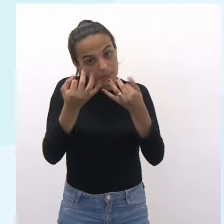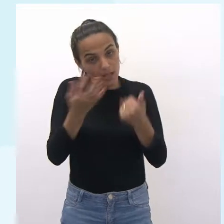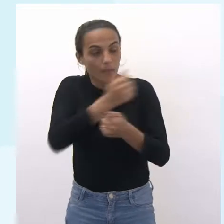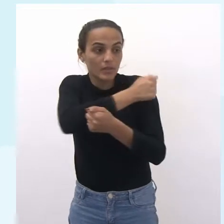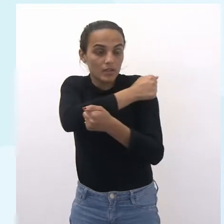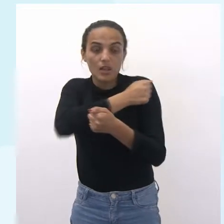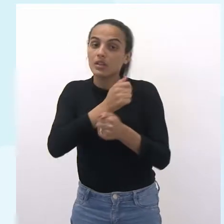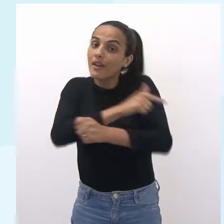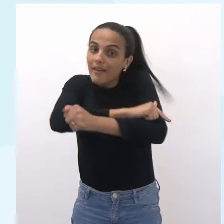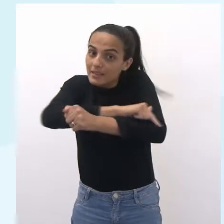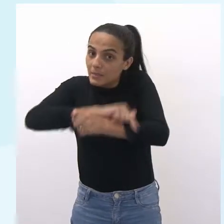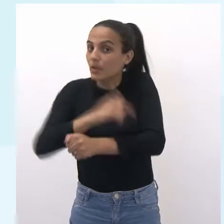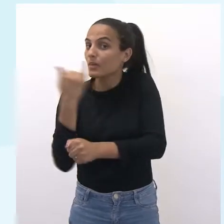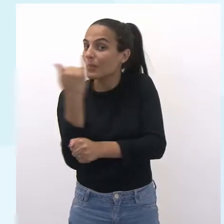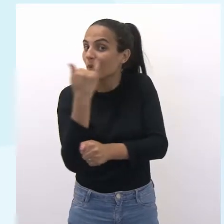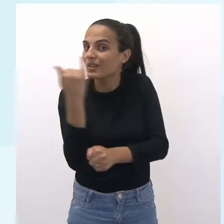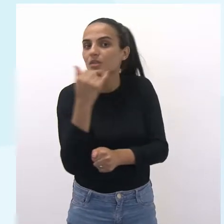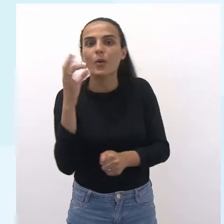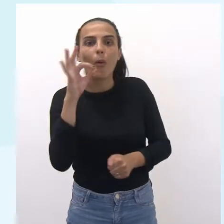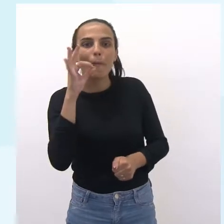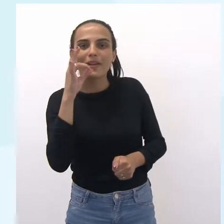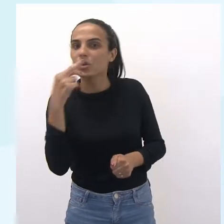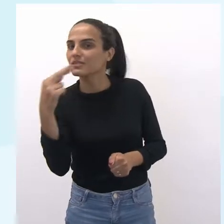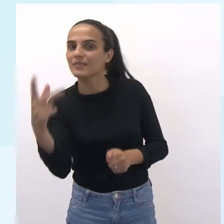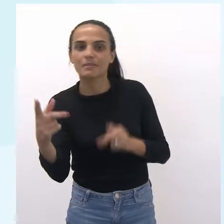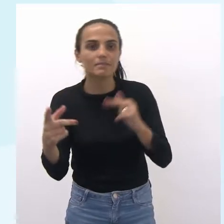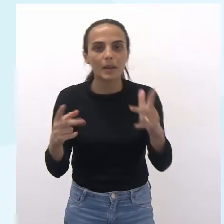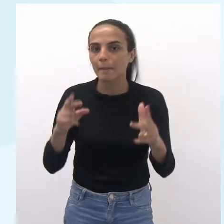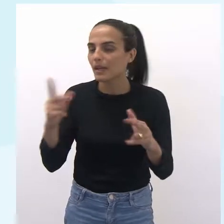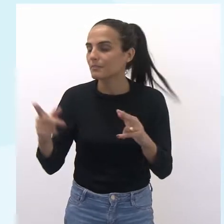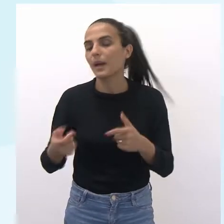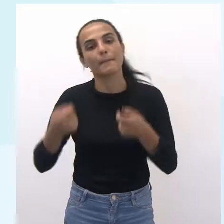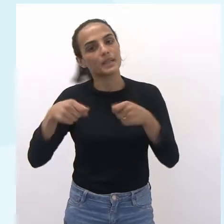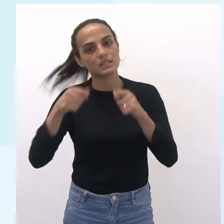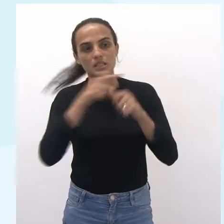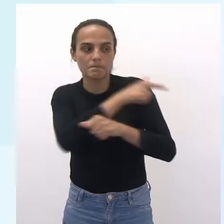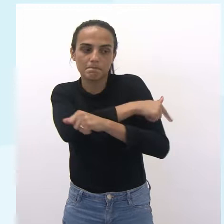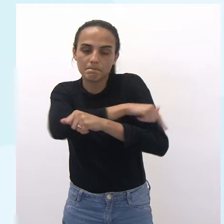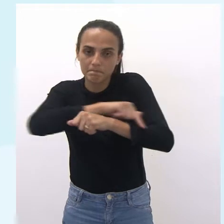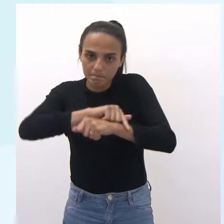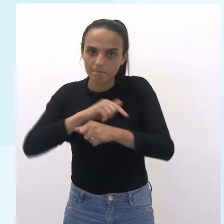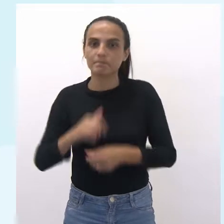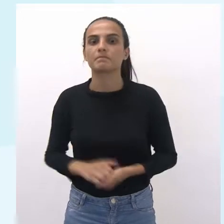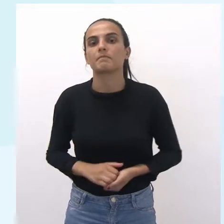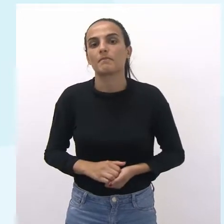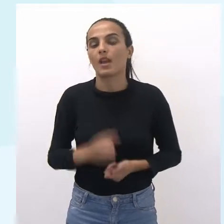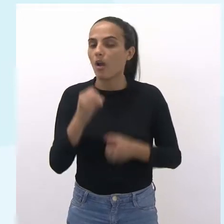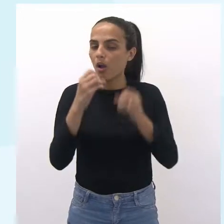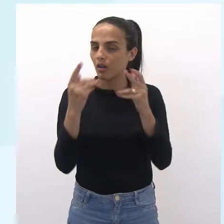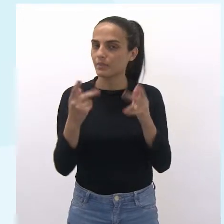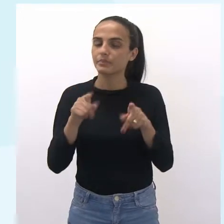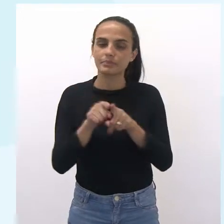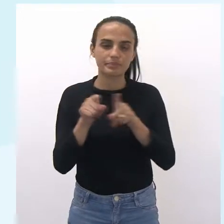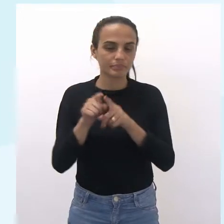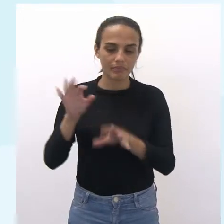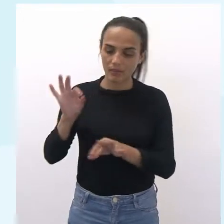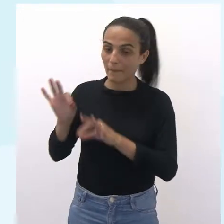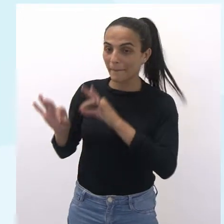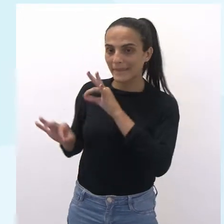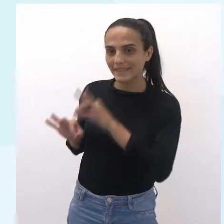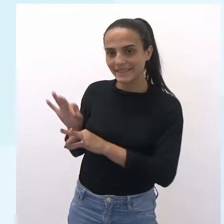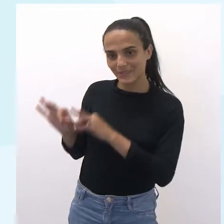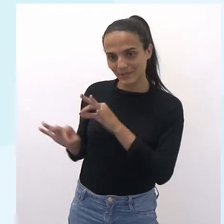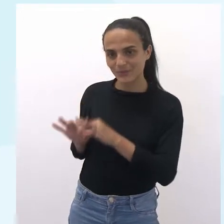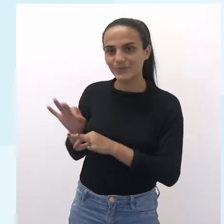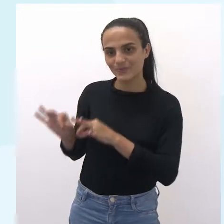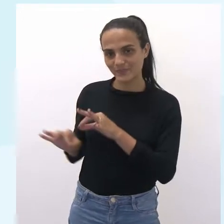de respeitar opiniões divergentes à nossa. Ok? Eu planejo também é uma forma